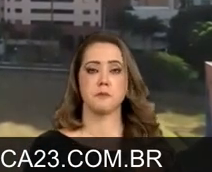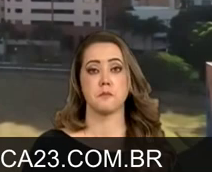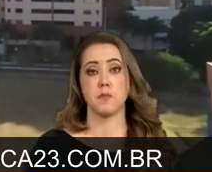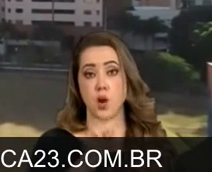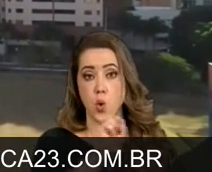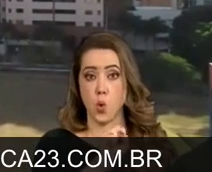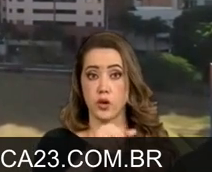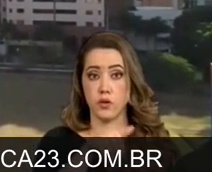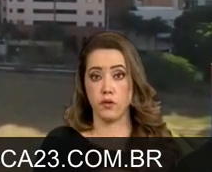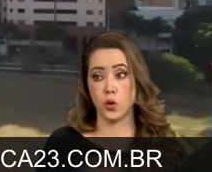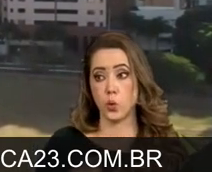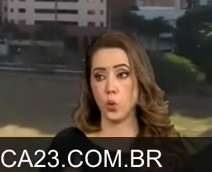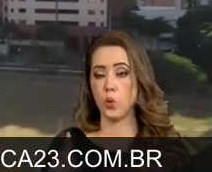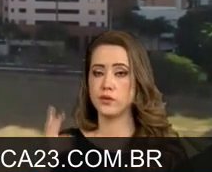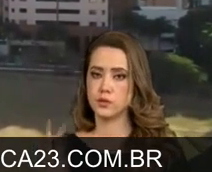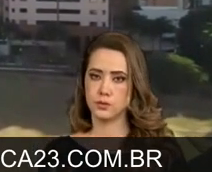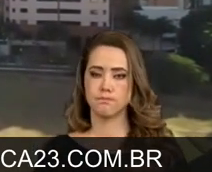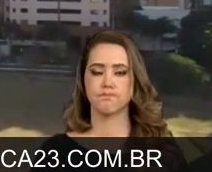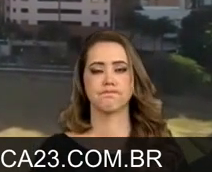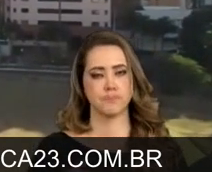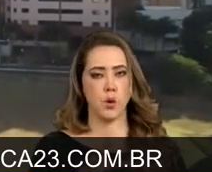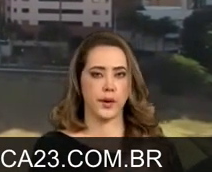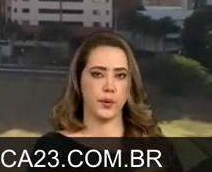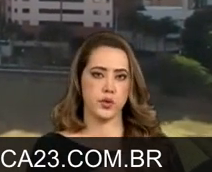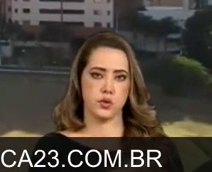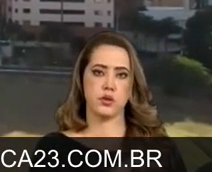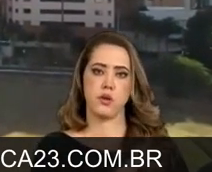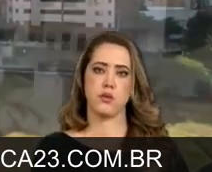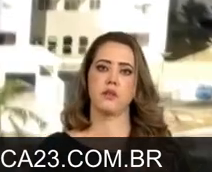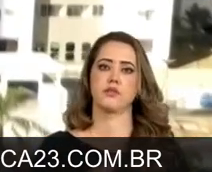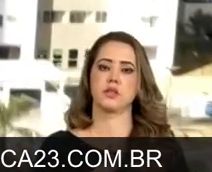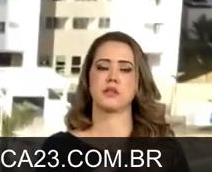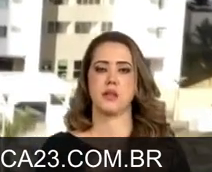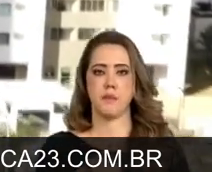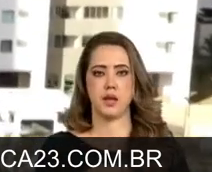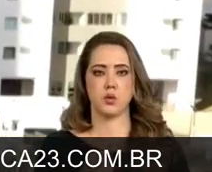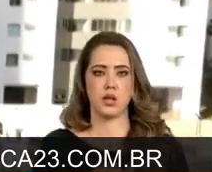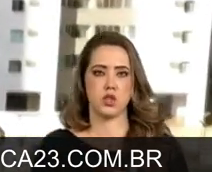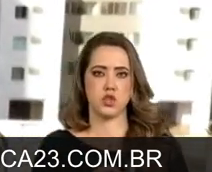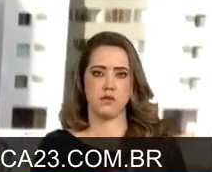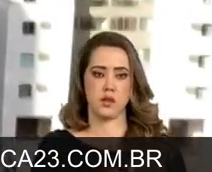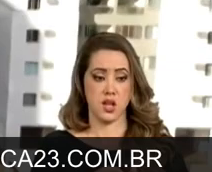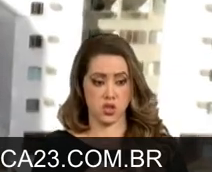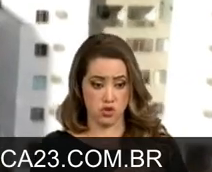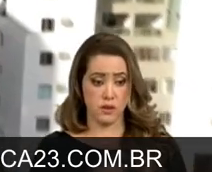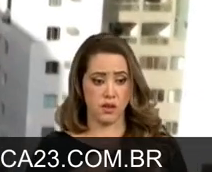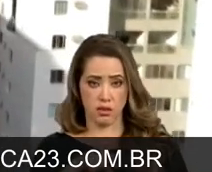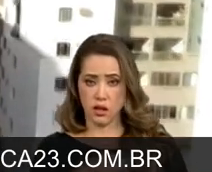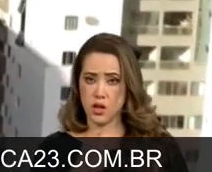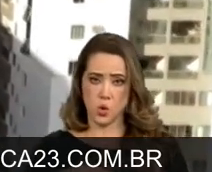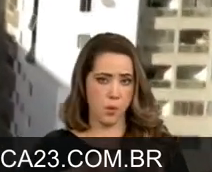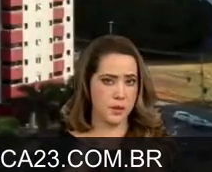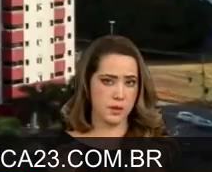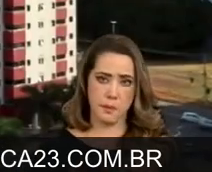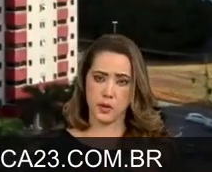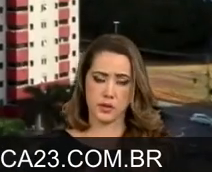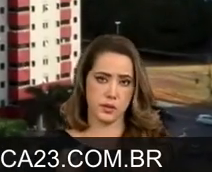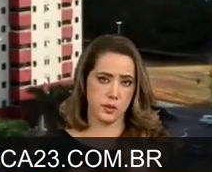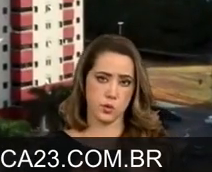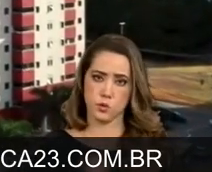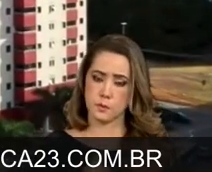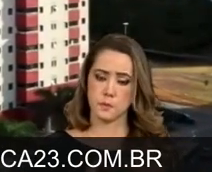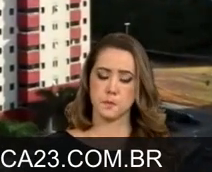é constitucional que a execução da dívida do financiamento imobiliário não precise passar por um processo na justiça. No